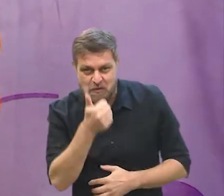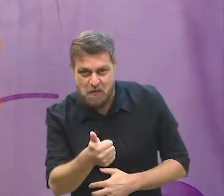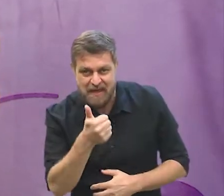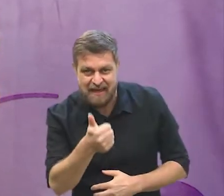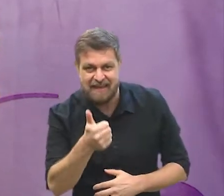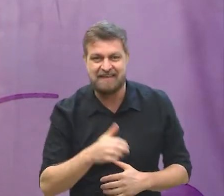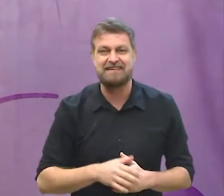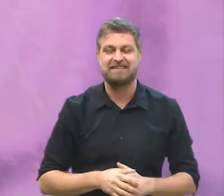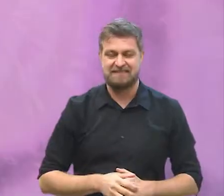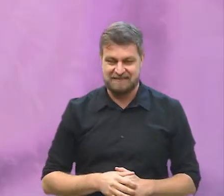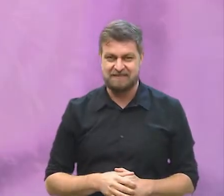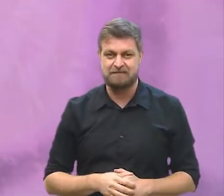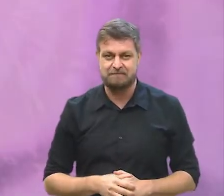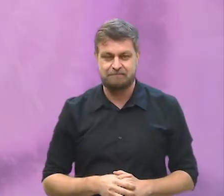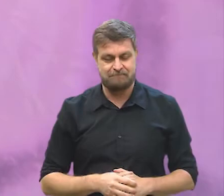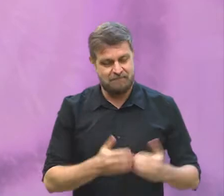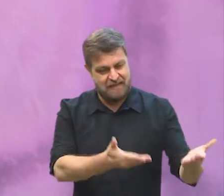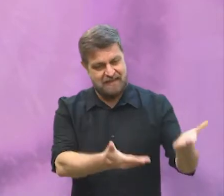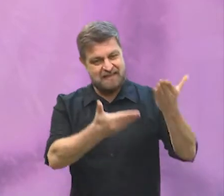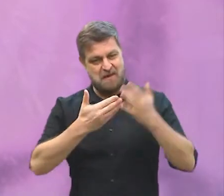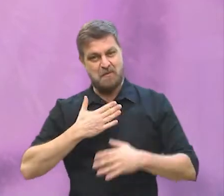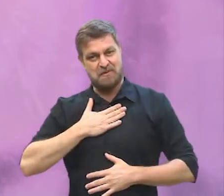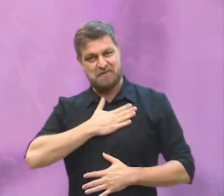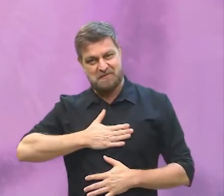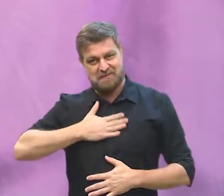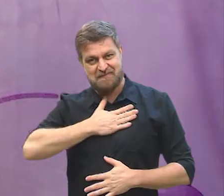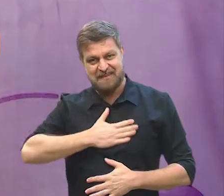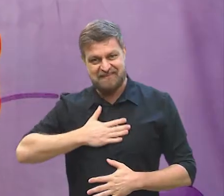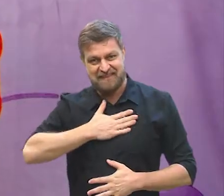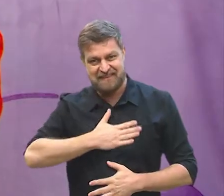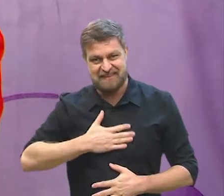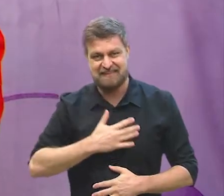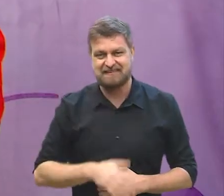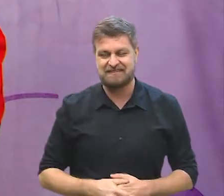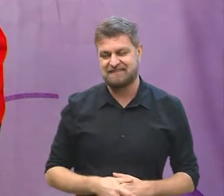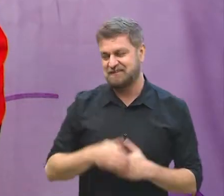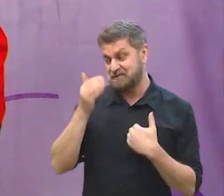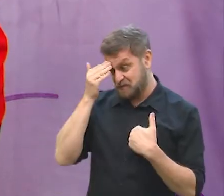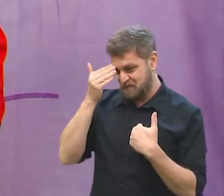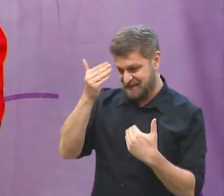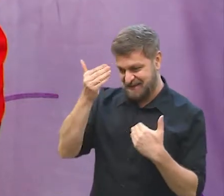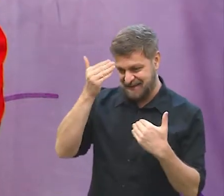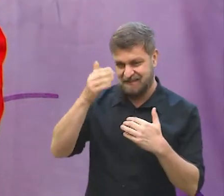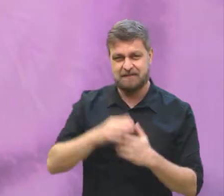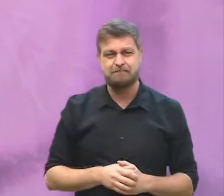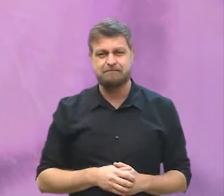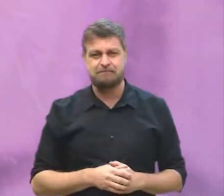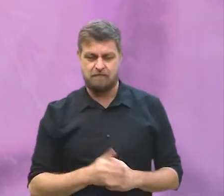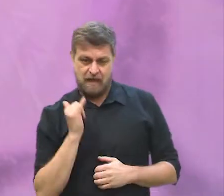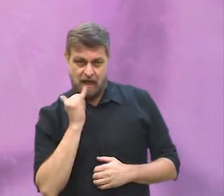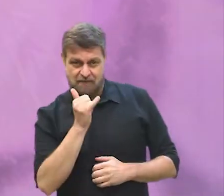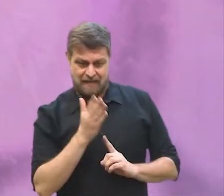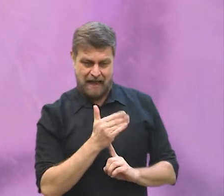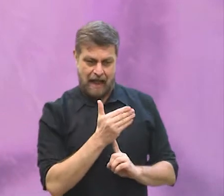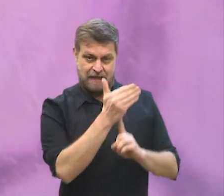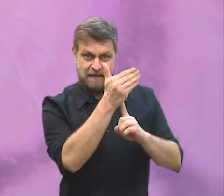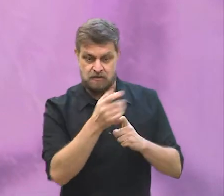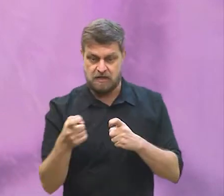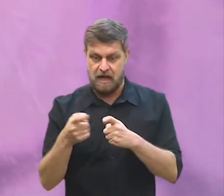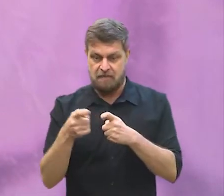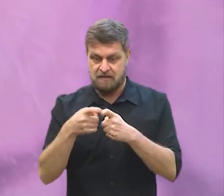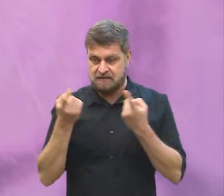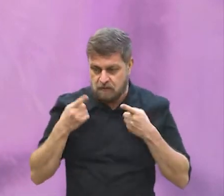tudo bem? Seja muito bem-vinda aqui ao nosso programa, viu? Obrigada. Doutora, eu falei que a tecnologia e a medicina